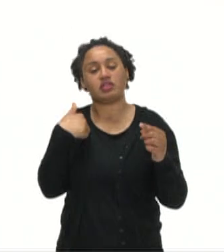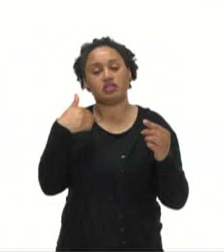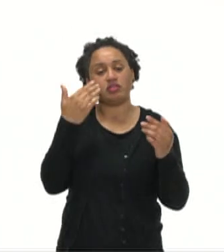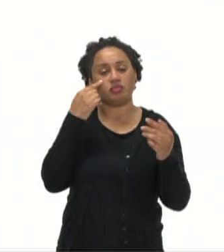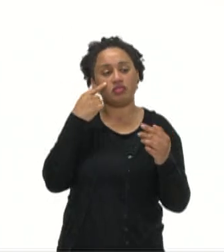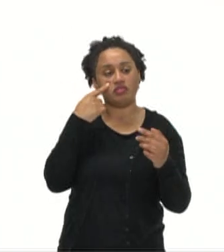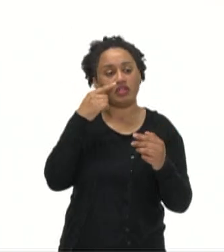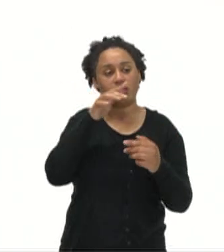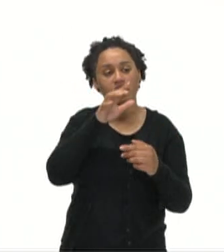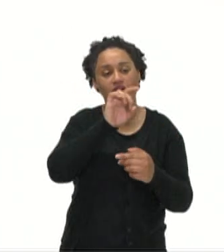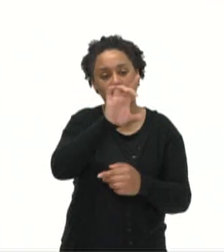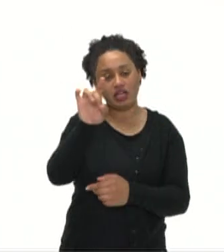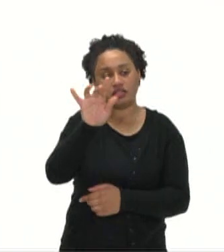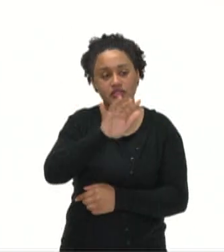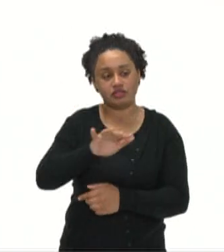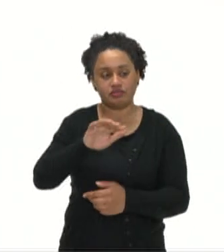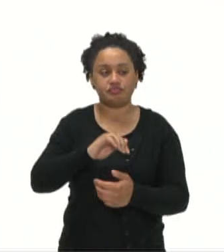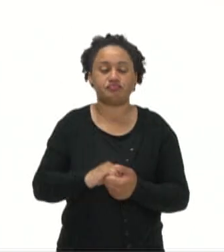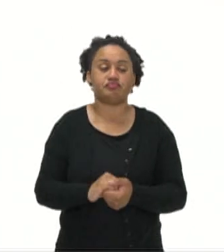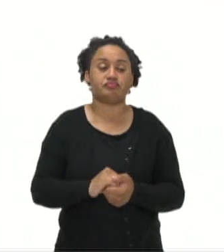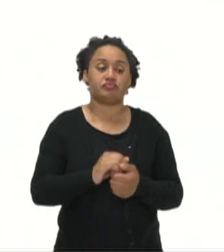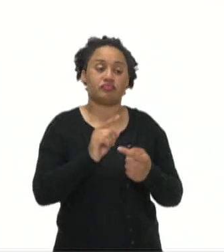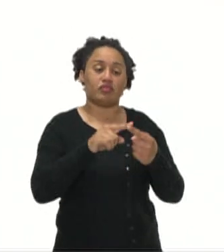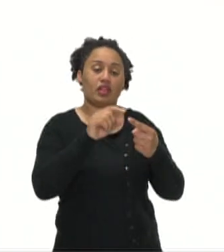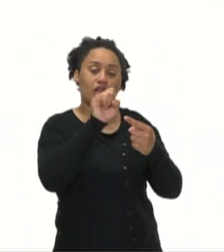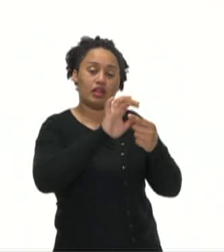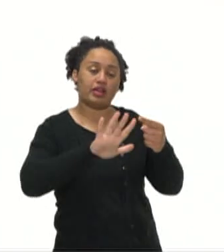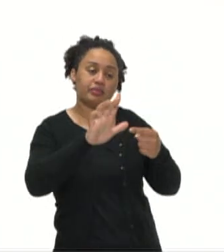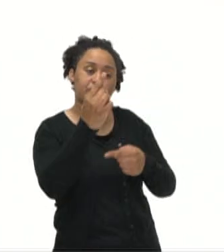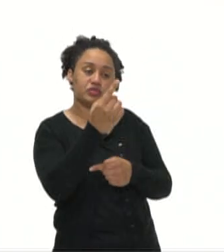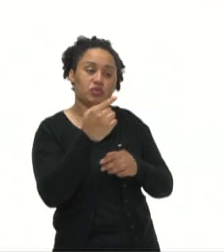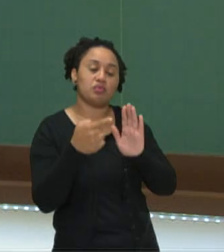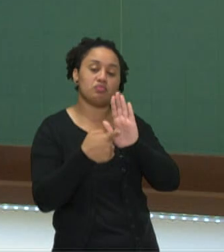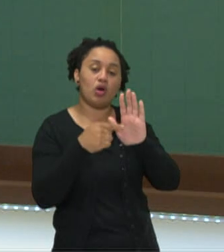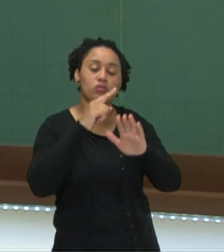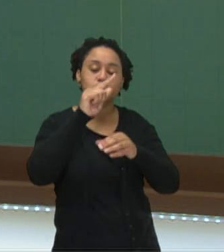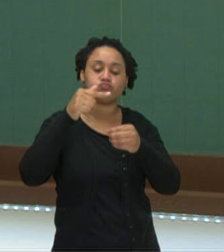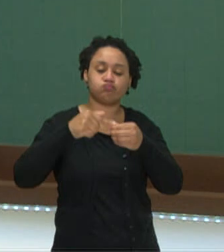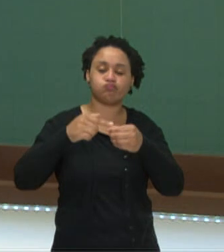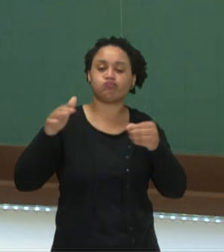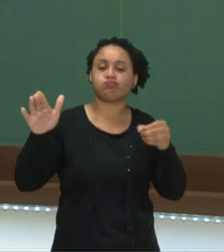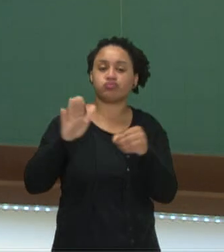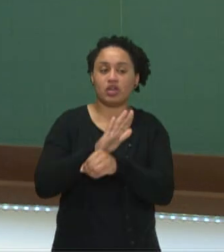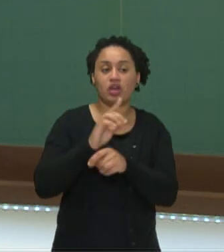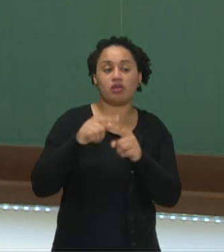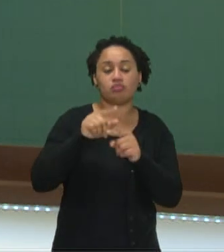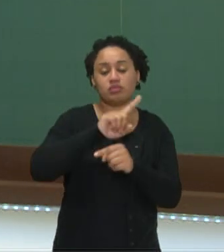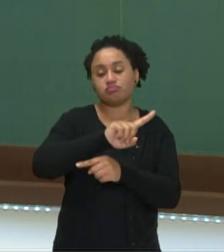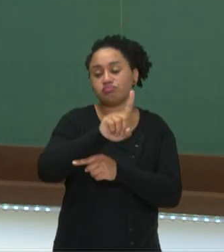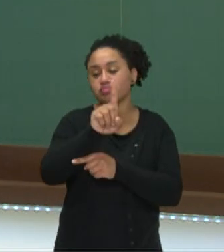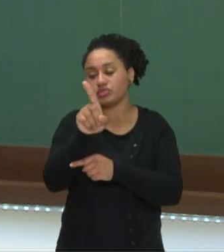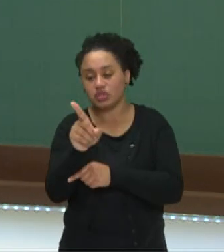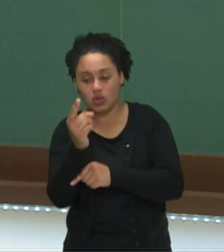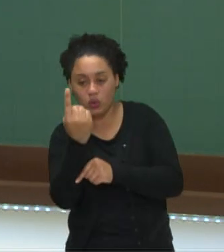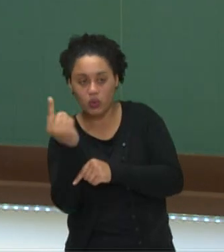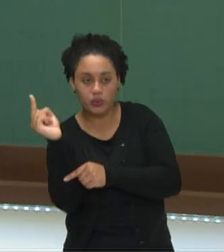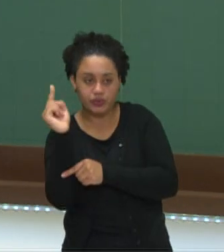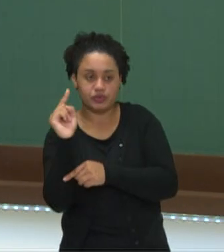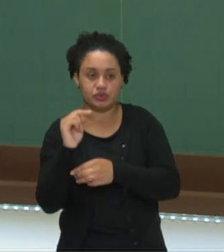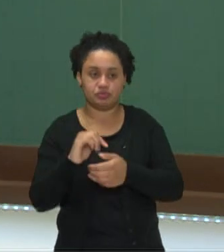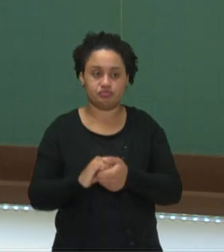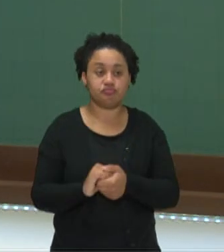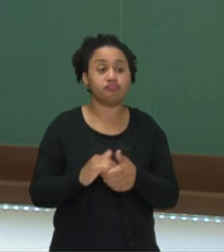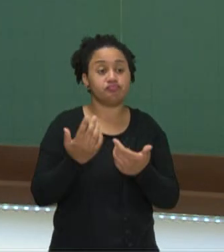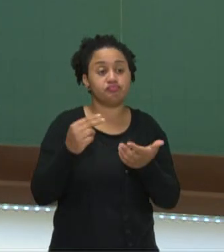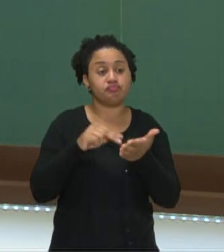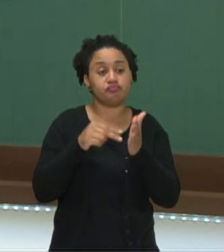a caso aqui. Na figura 1, mostra o tanque cheio. Por quê? A flechinha aqui está no último risquinho, né? Então,